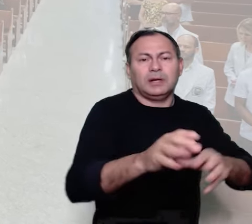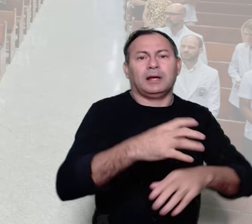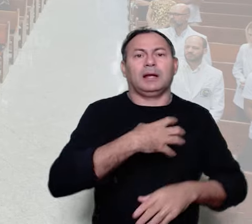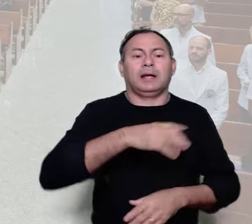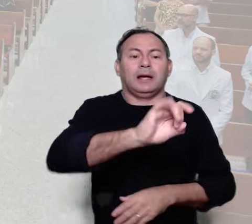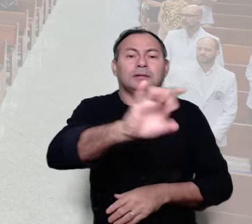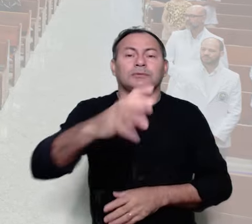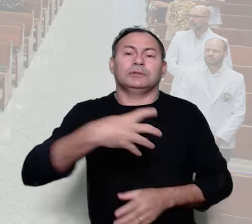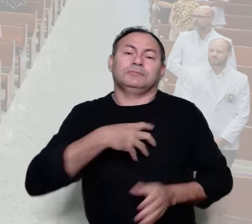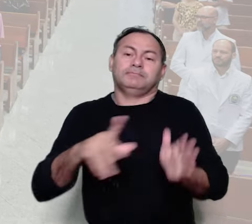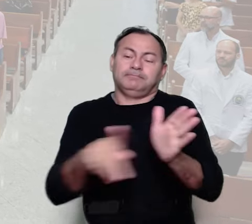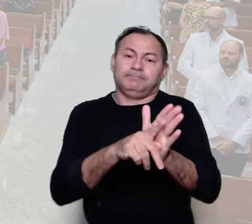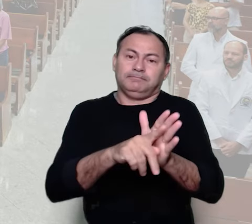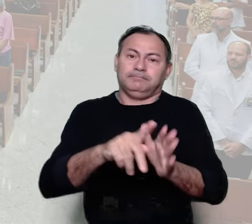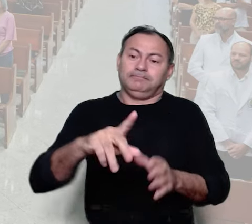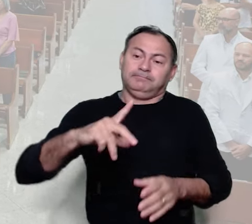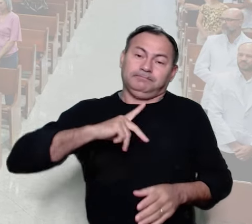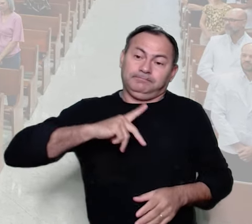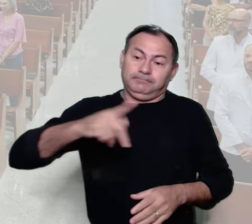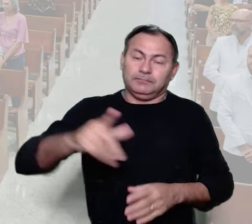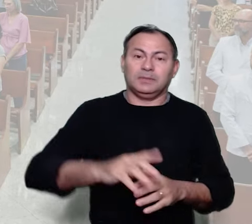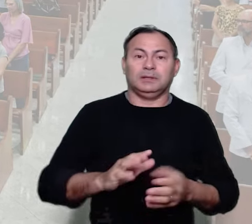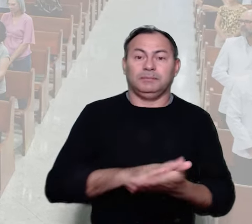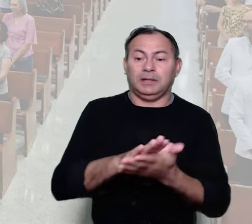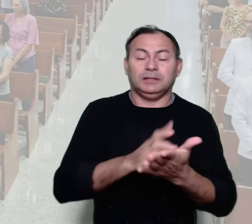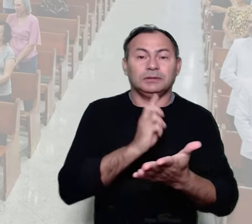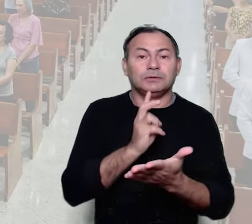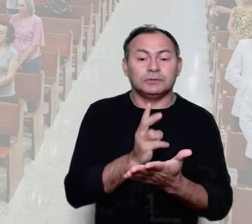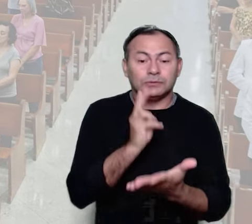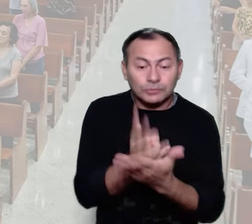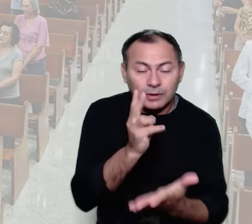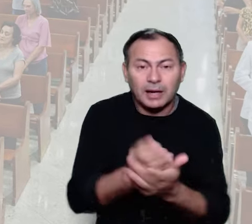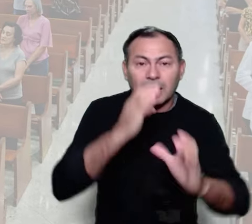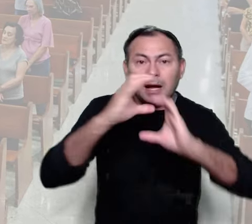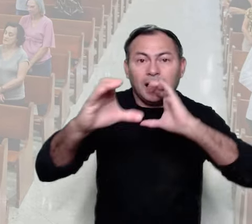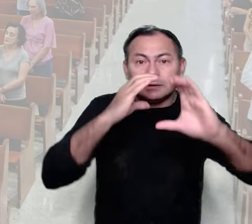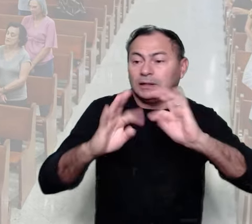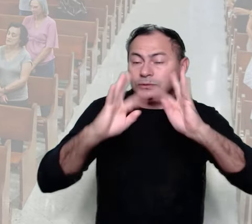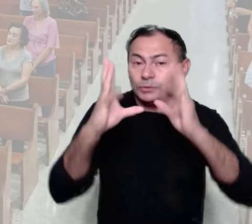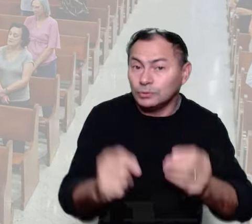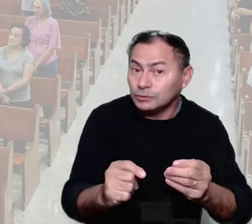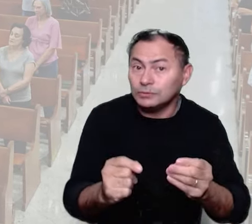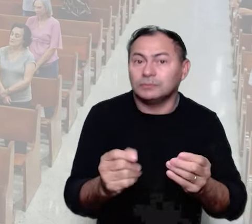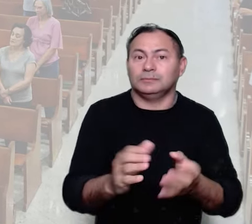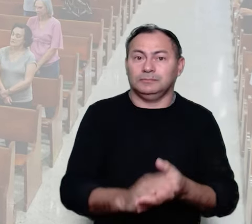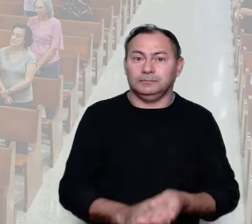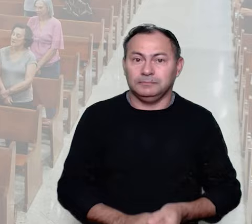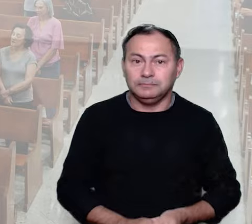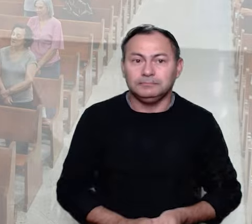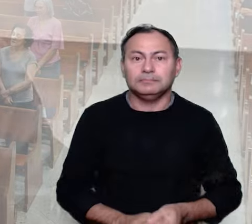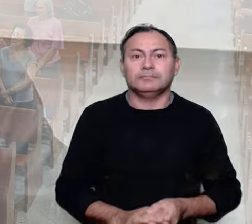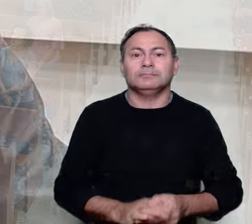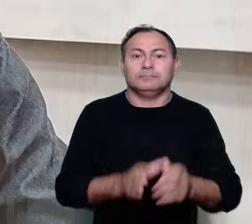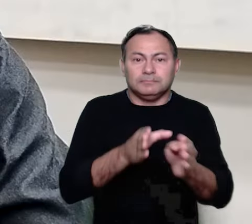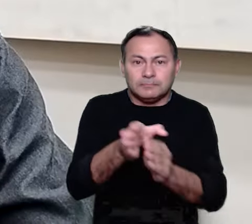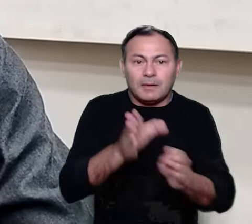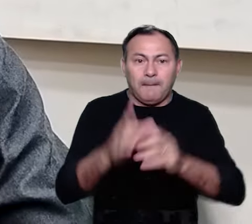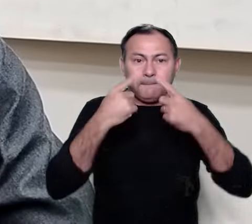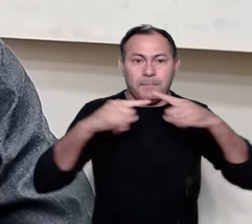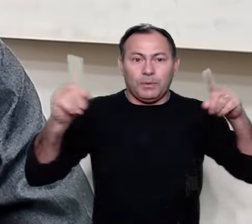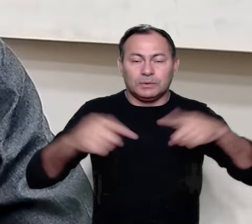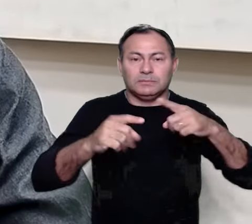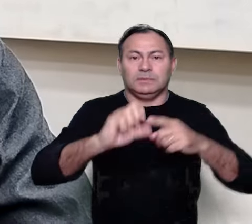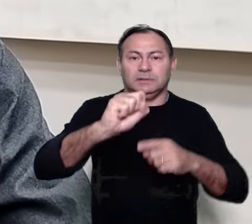especificidade. E nem sempre todos devem cantar tudo. A